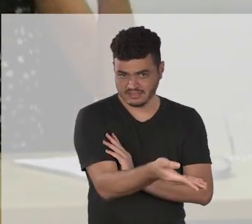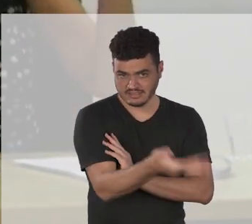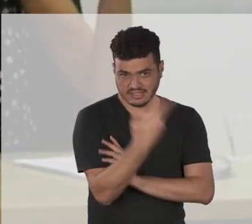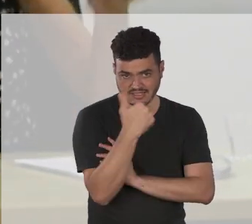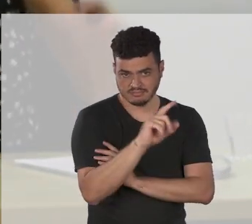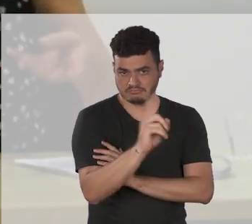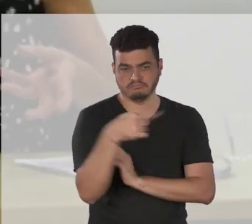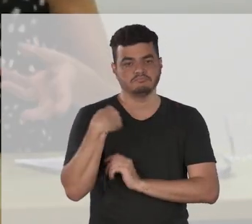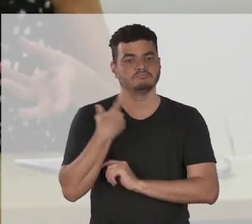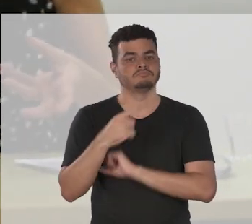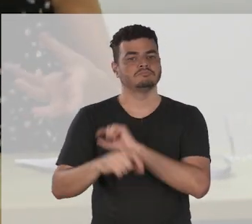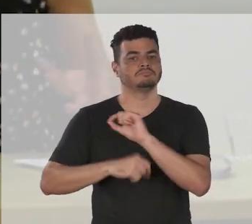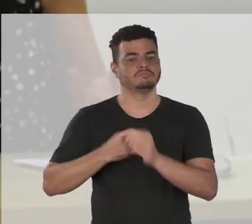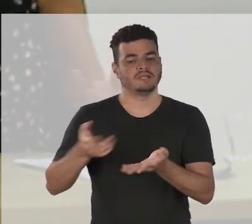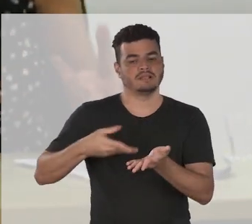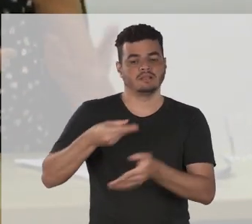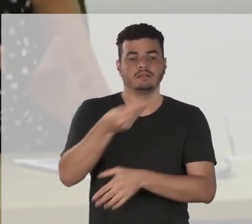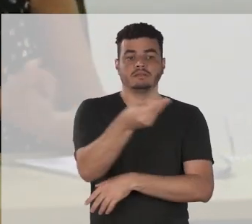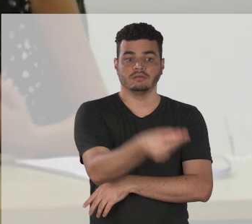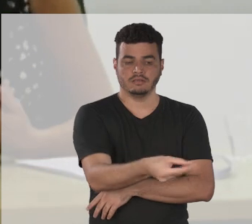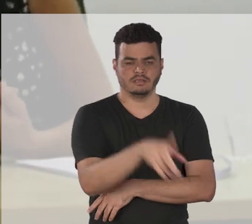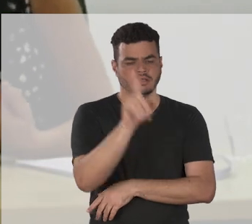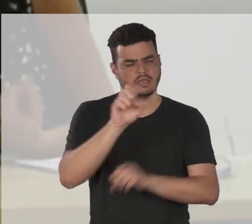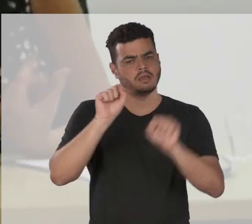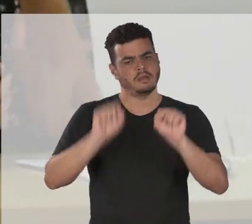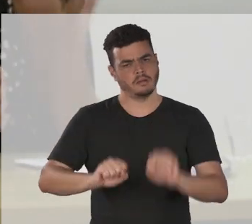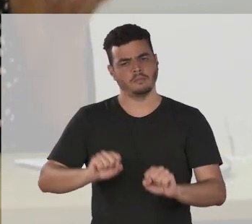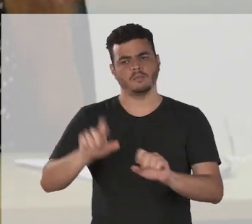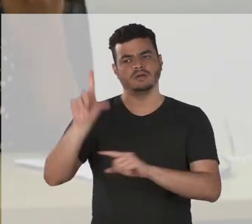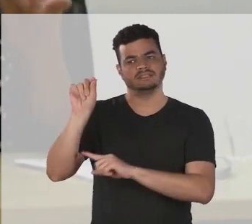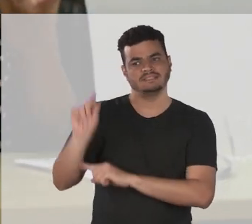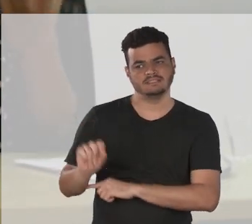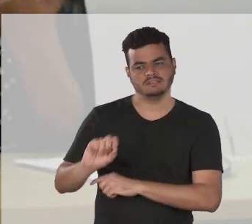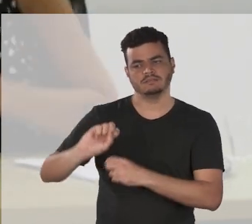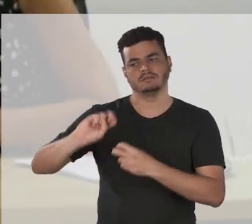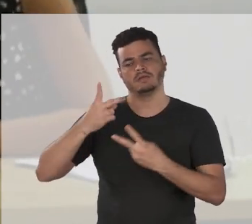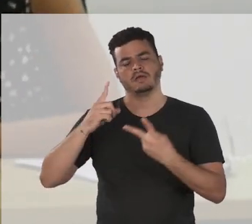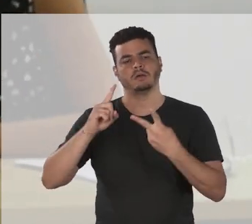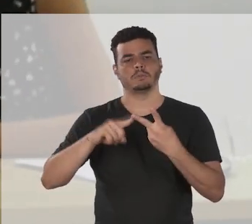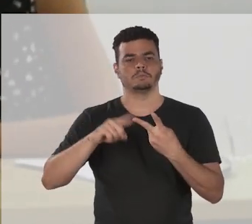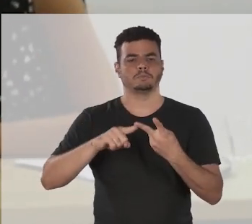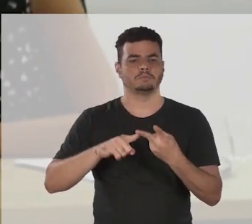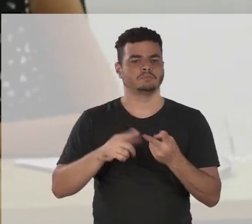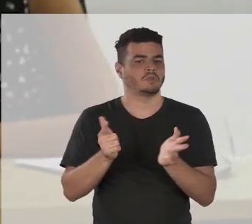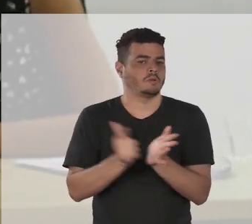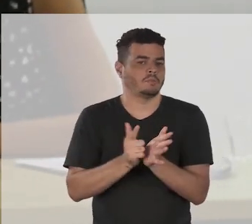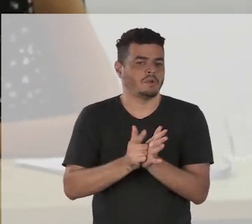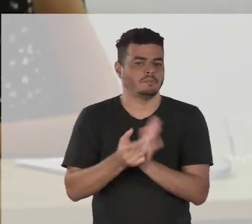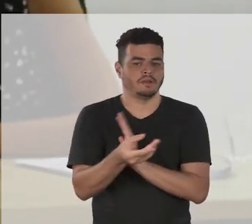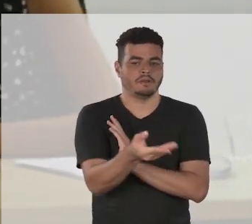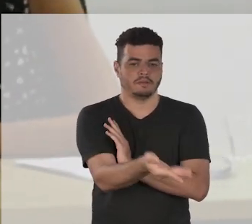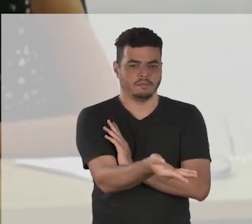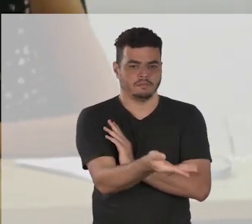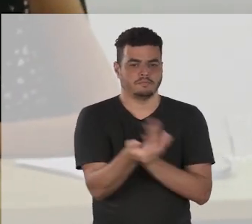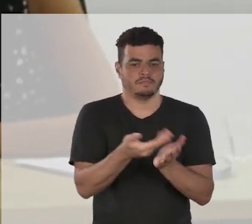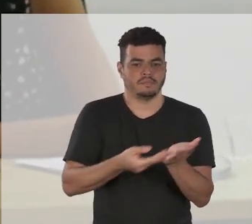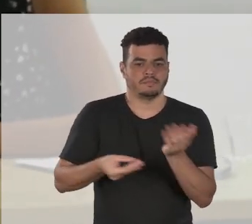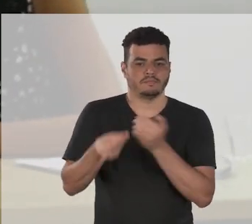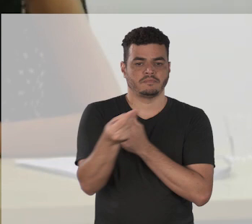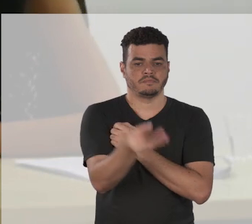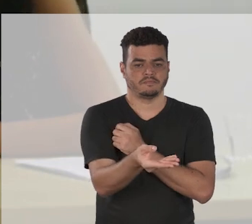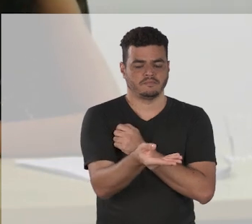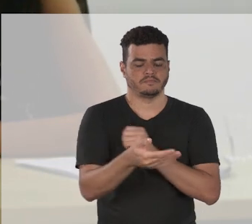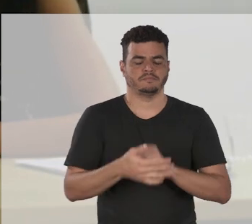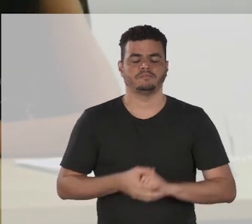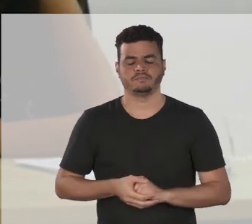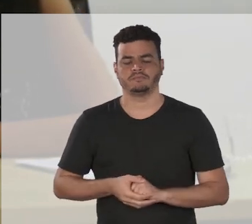livros, sim, e seja um formato digital, formato impresso, mas pensar isso quando a gente dá a eles livros, então